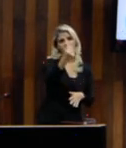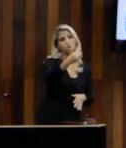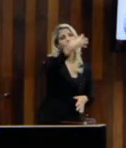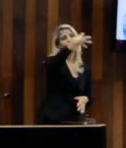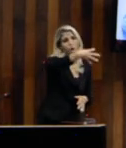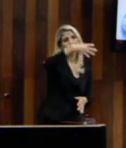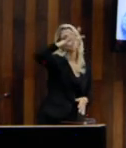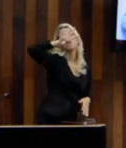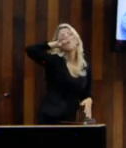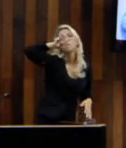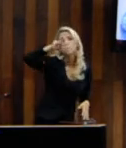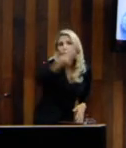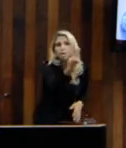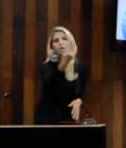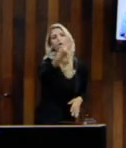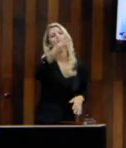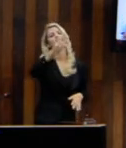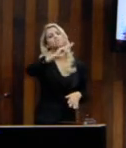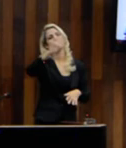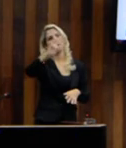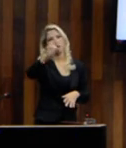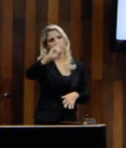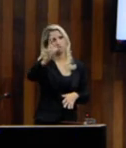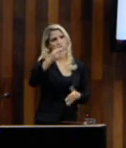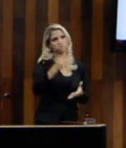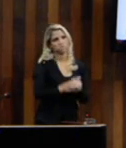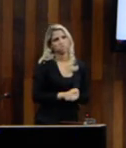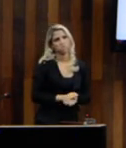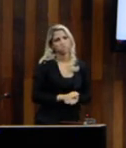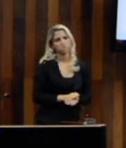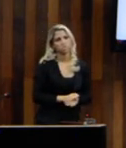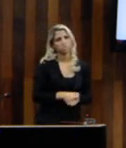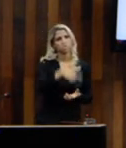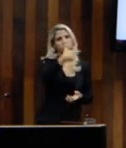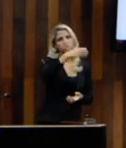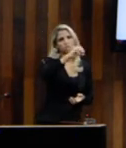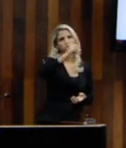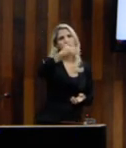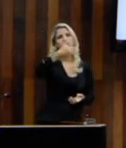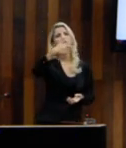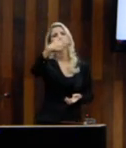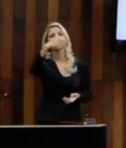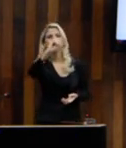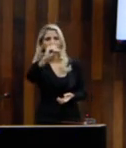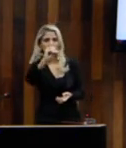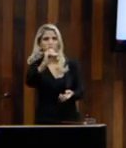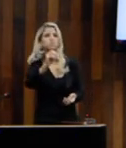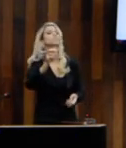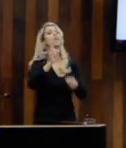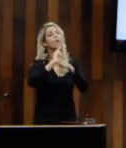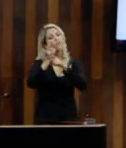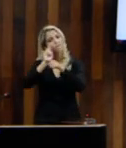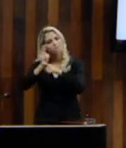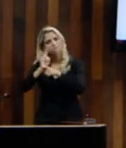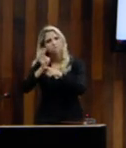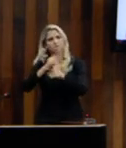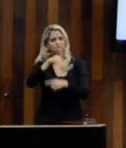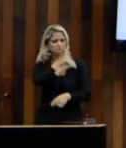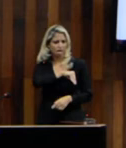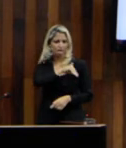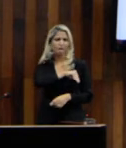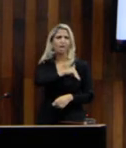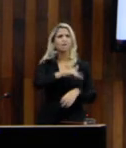4 milhões de reais. Até para o bolso dele. 210 vigias ganhando 1.200